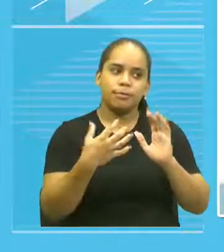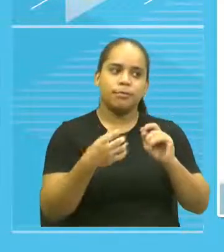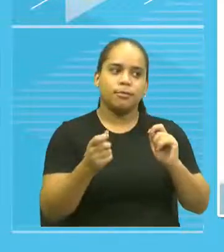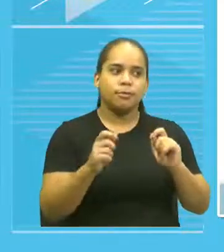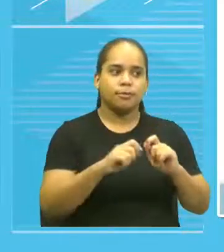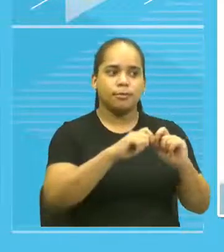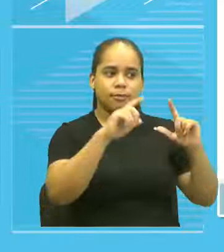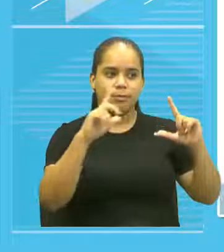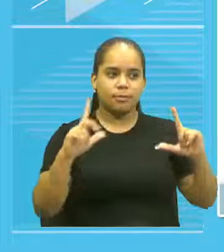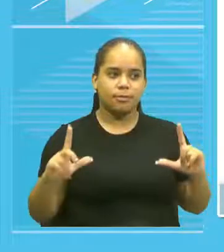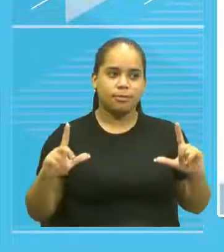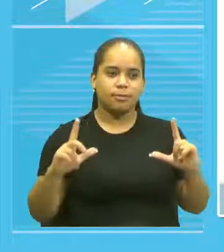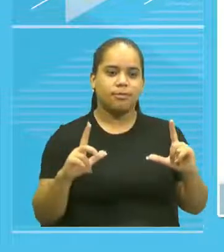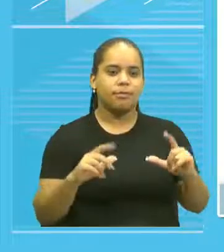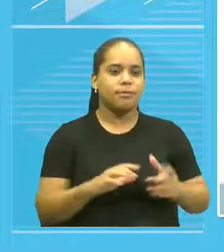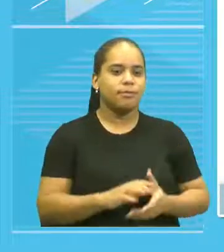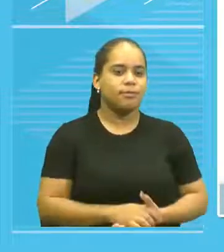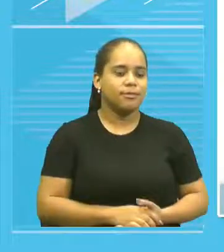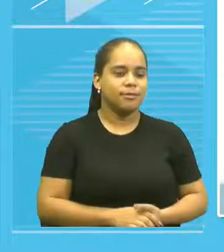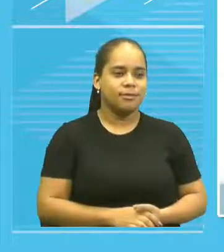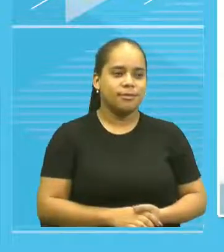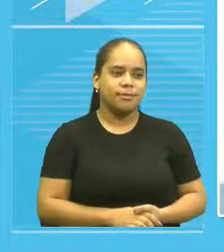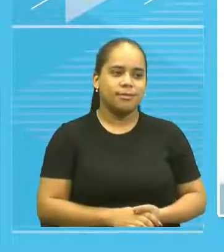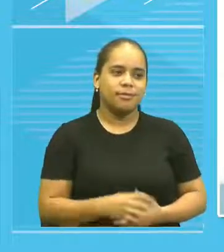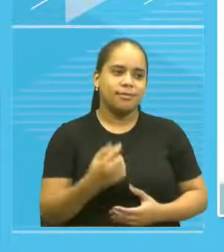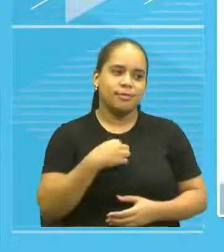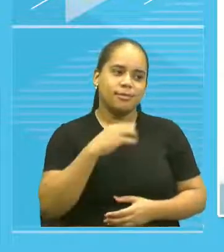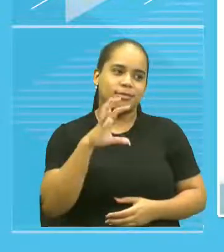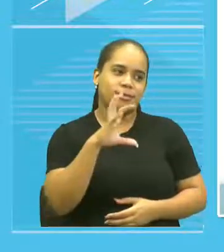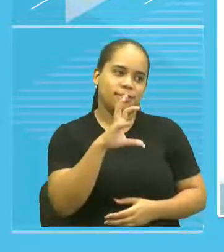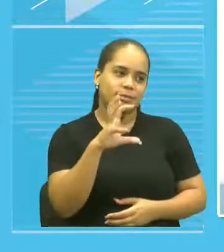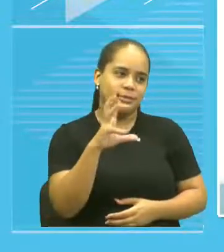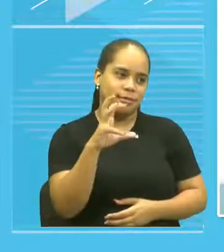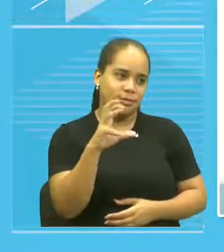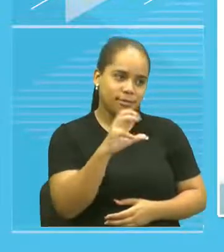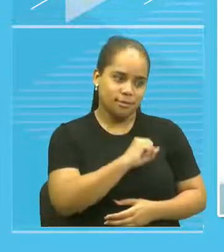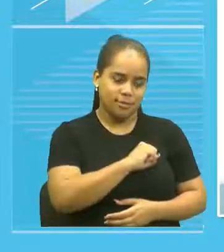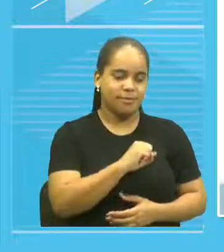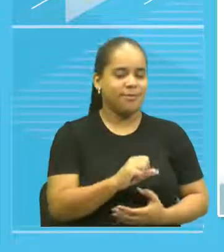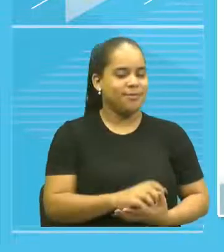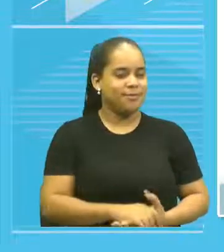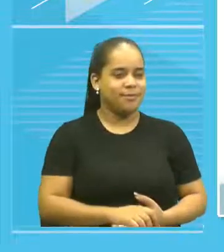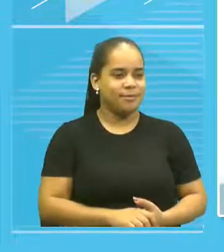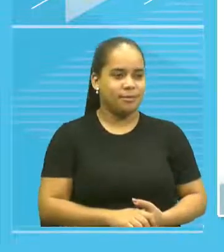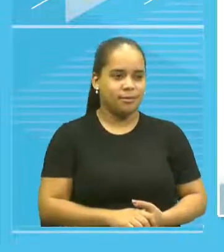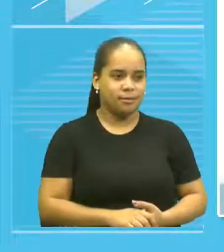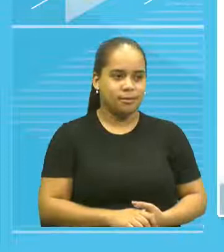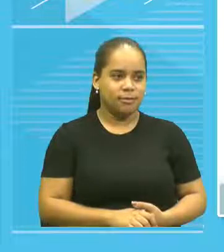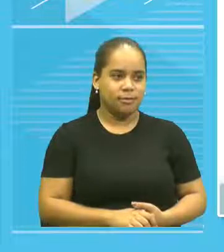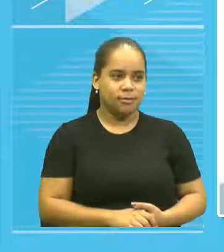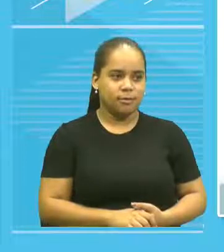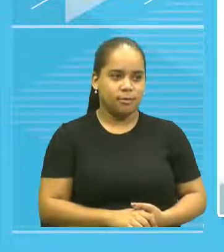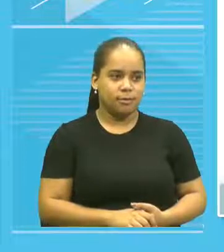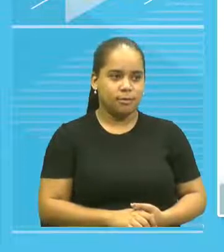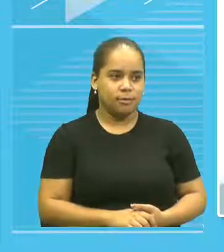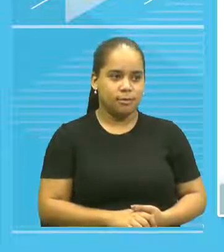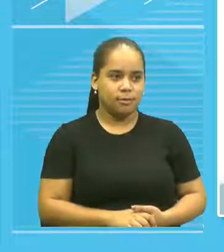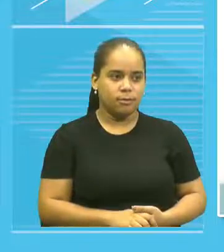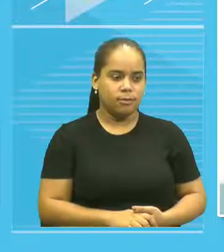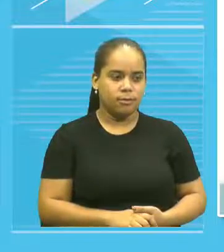botar na tela para eu ler ele eu amo ele eu amo ele é ótimo eu amo Episódio bota aí